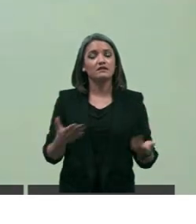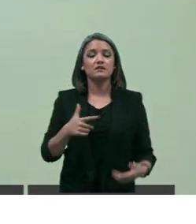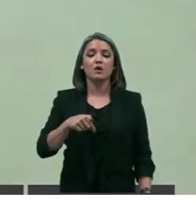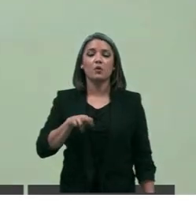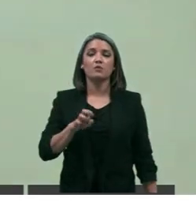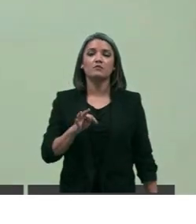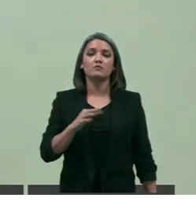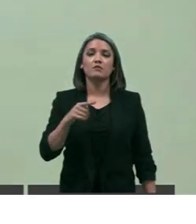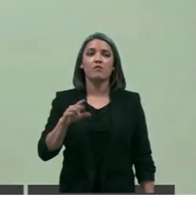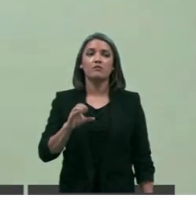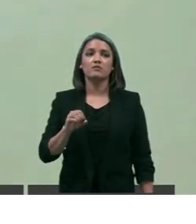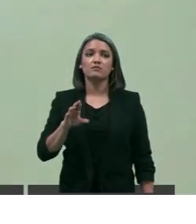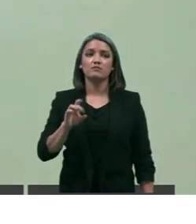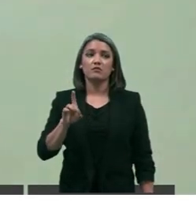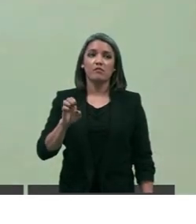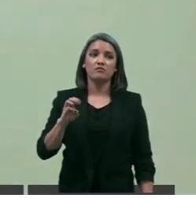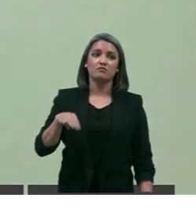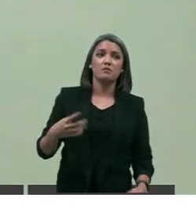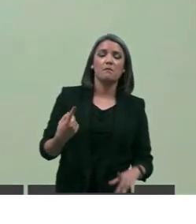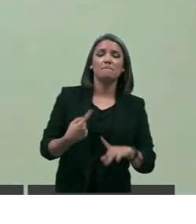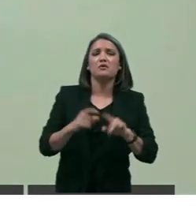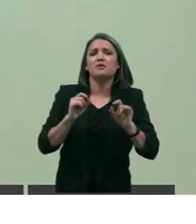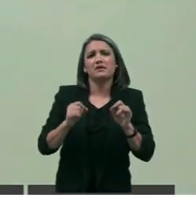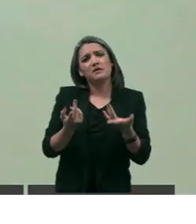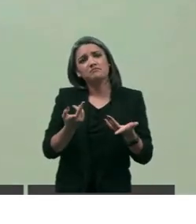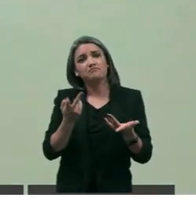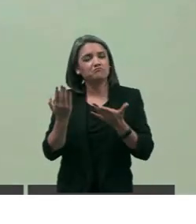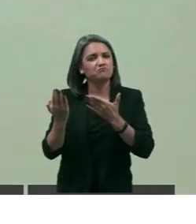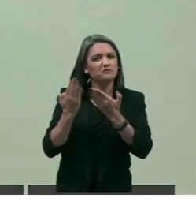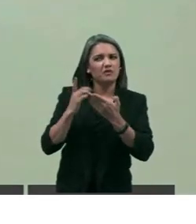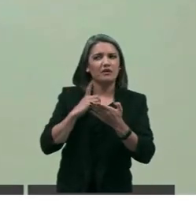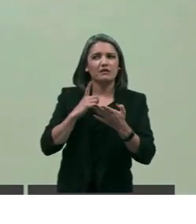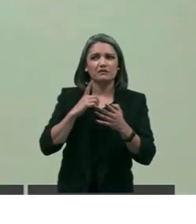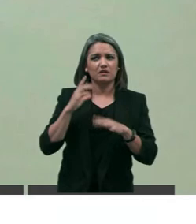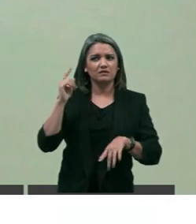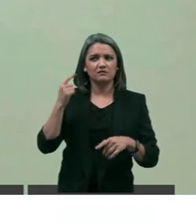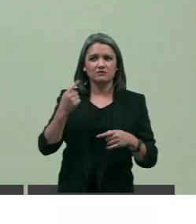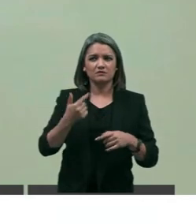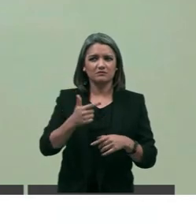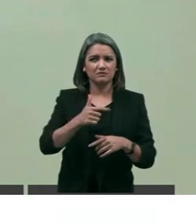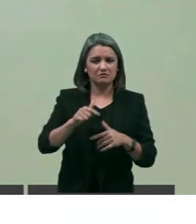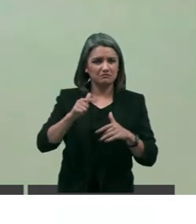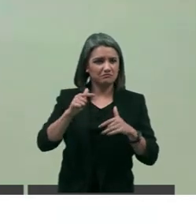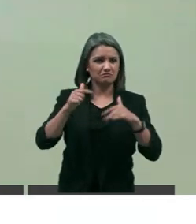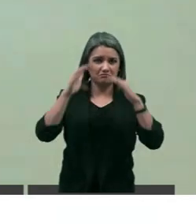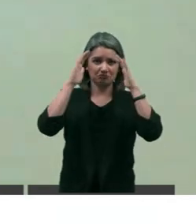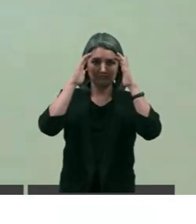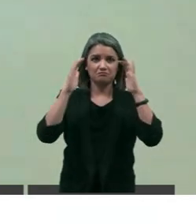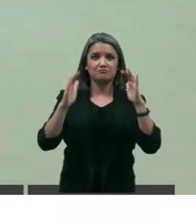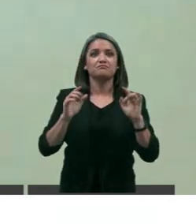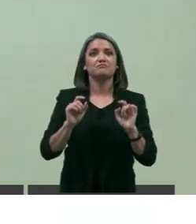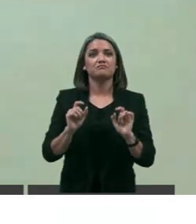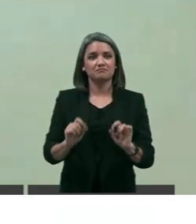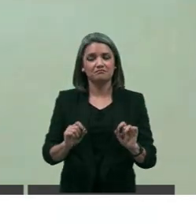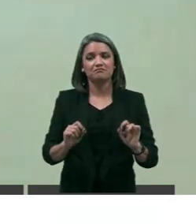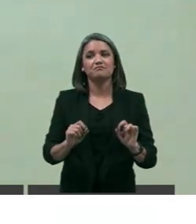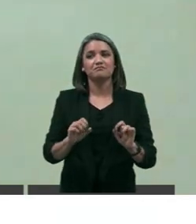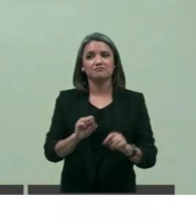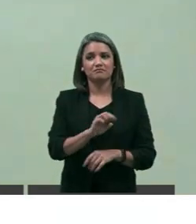porque há um suposto descumprimento de ordem emanada desta